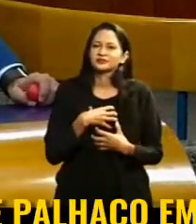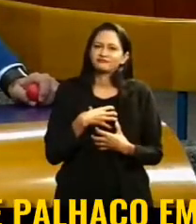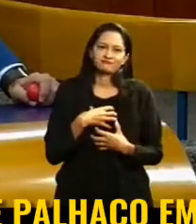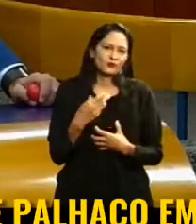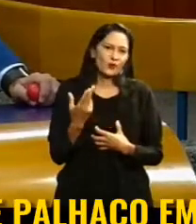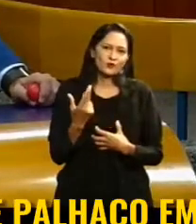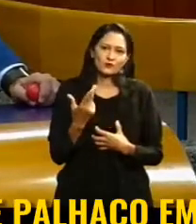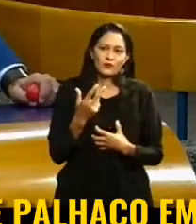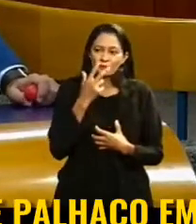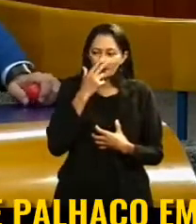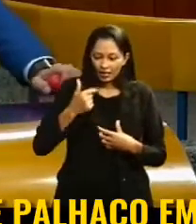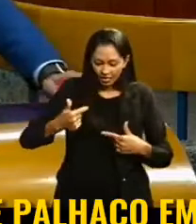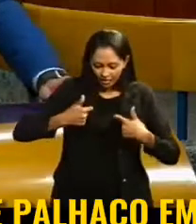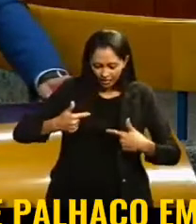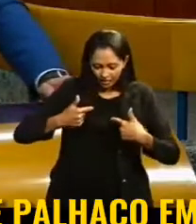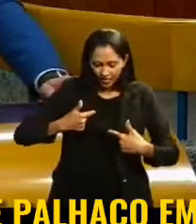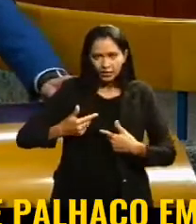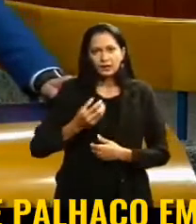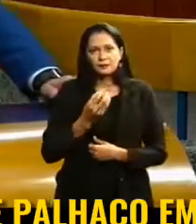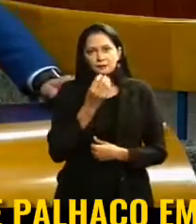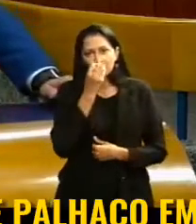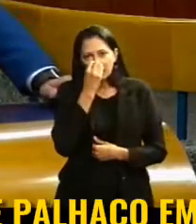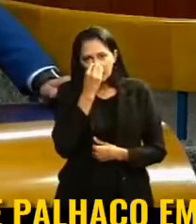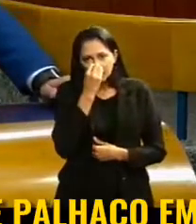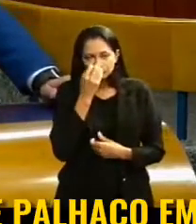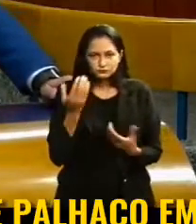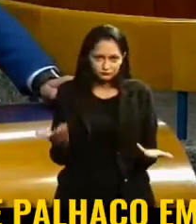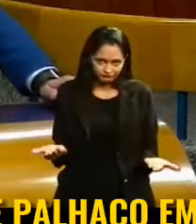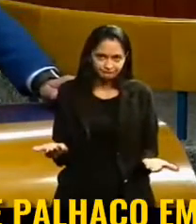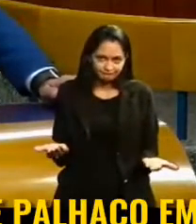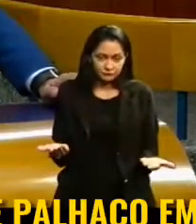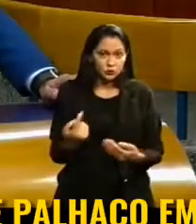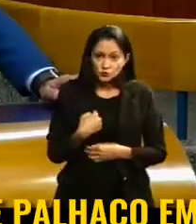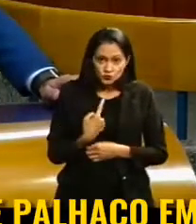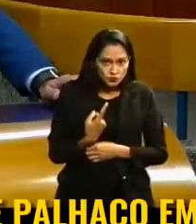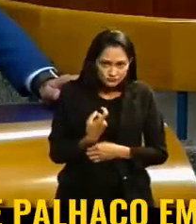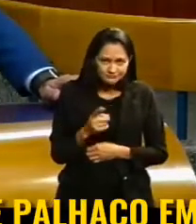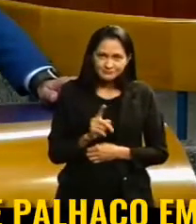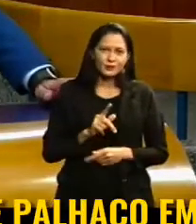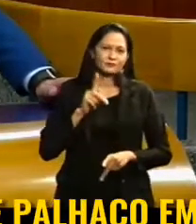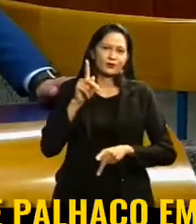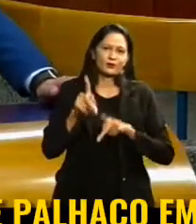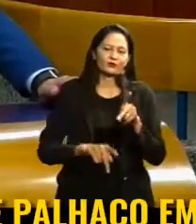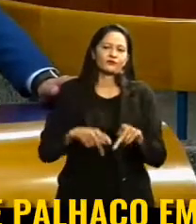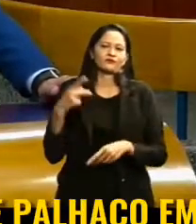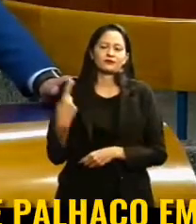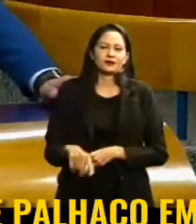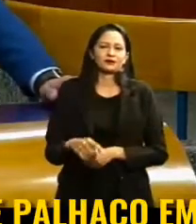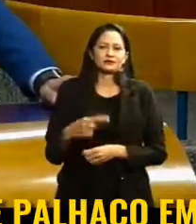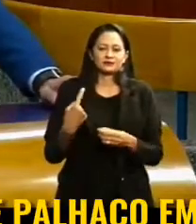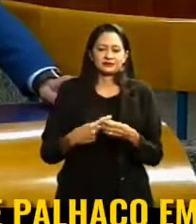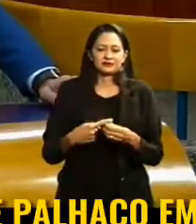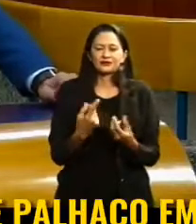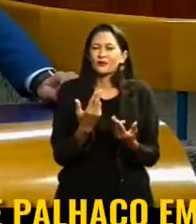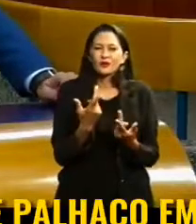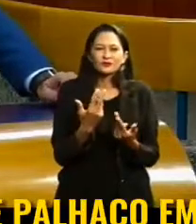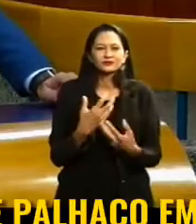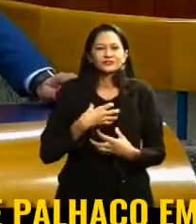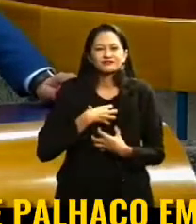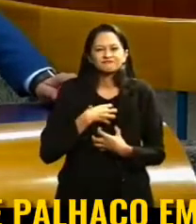estou com ele hoje. E não só eu, vereador Sargento Novandir, o povo goianiense está com esse mesmo